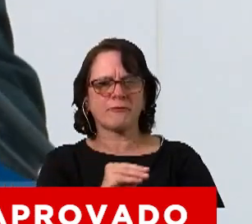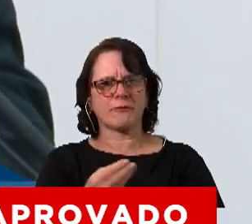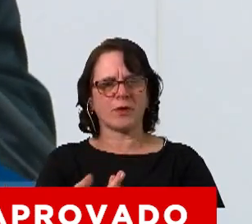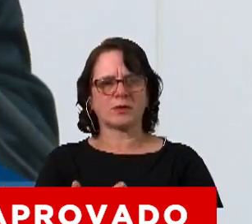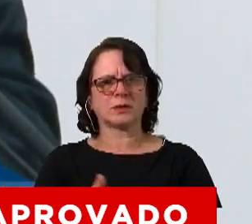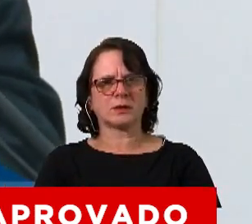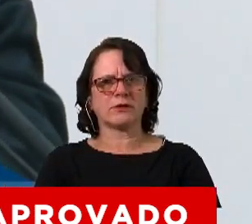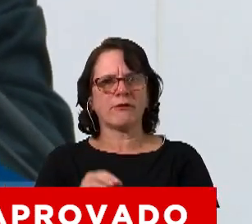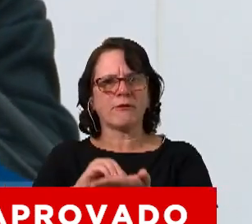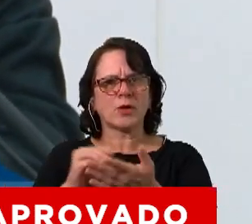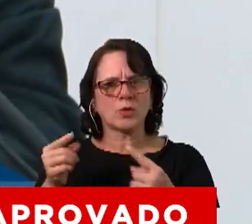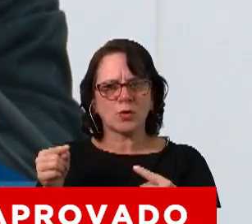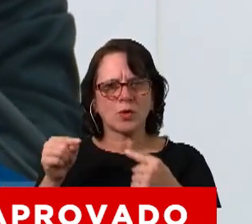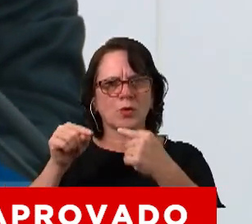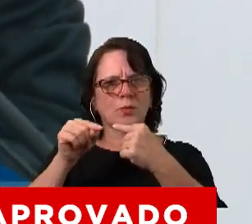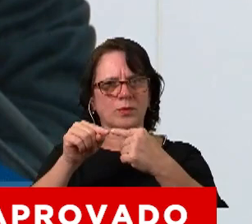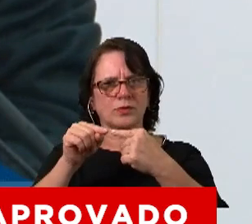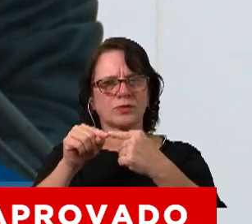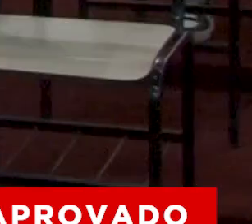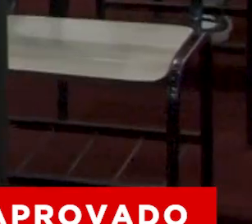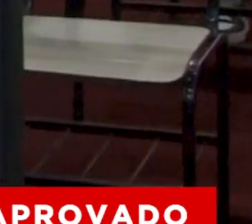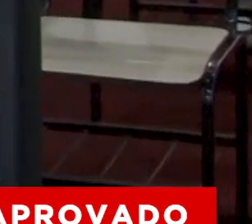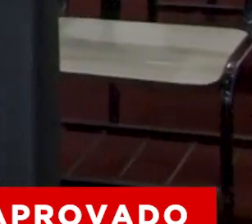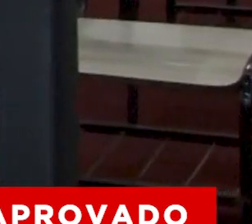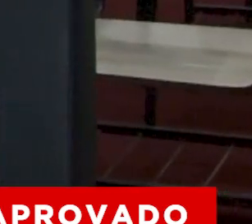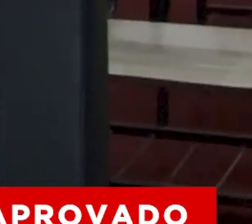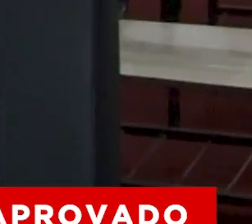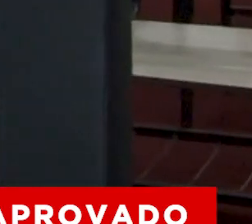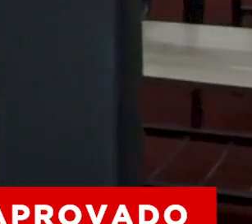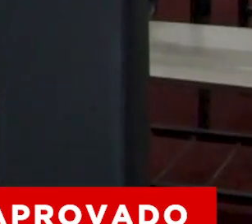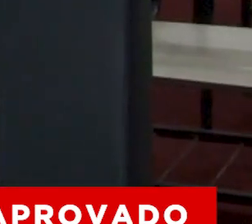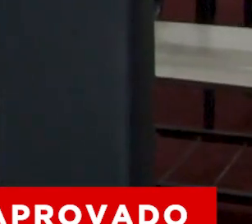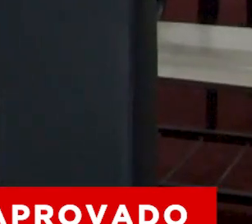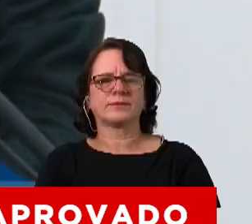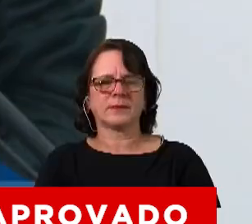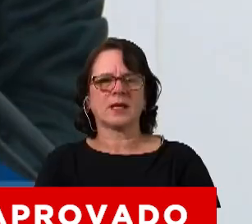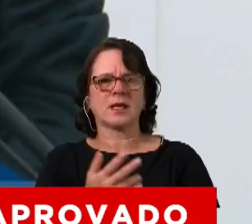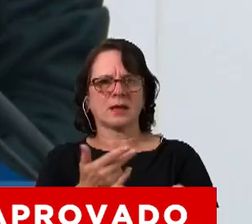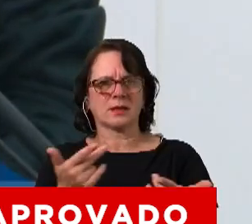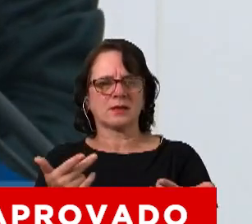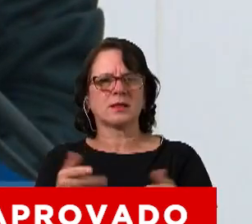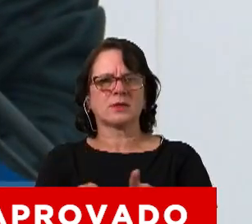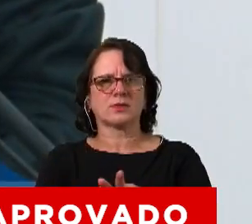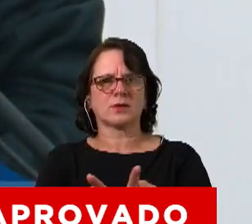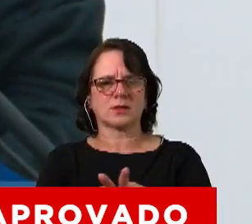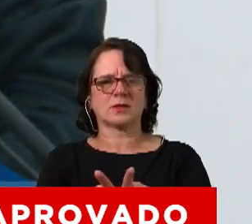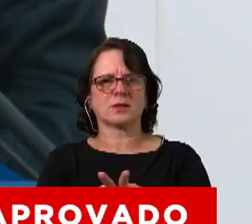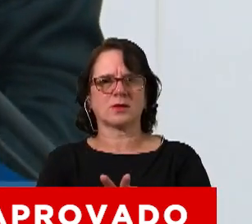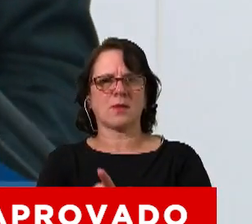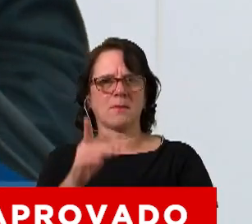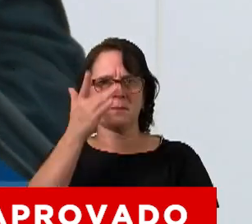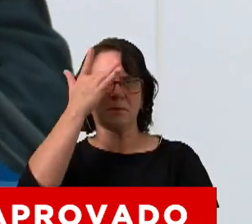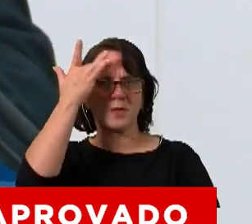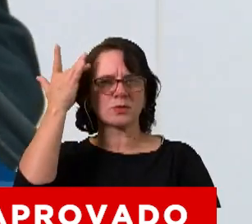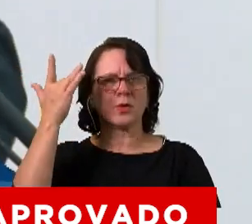e sempre um objetivo maléfico, isso é traços e requintes de um sociopata.